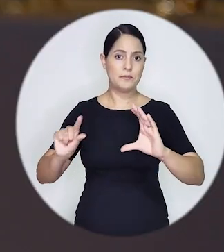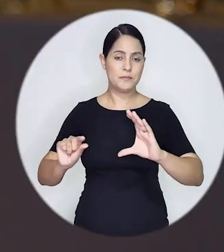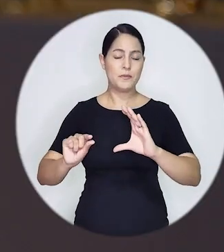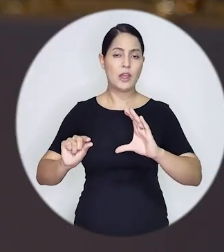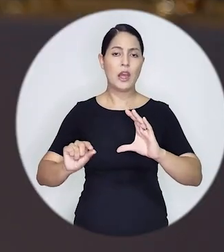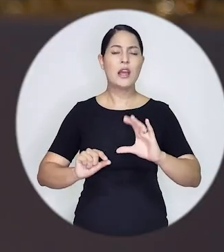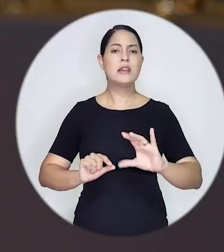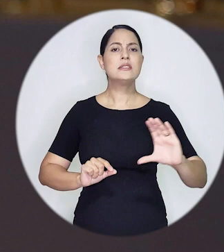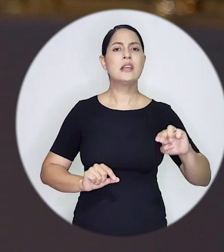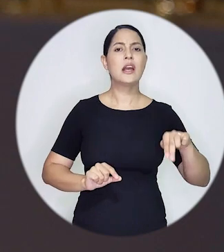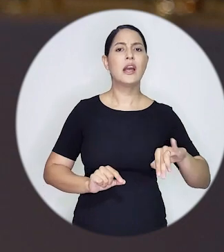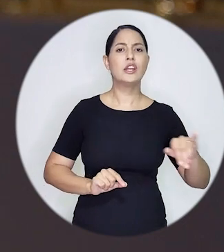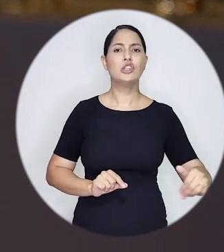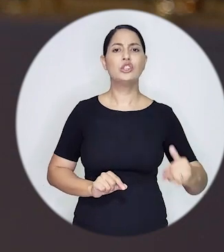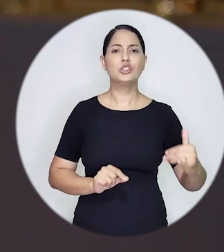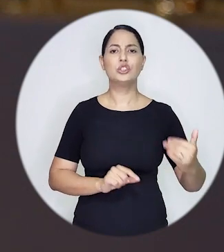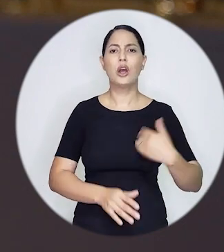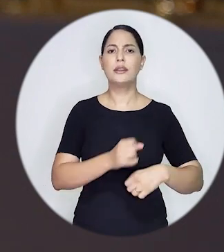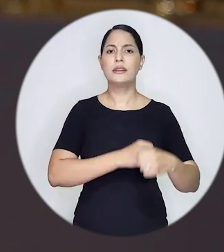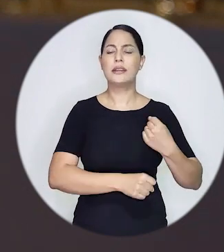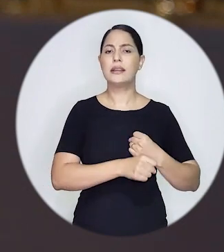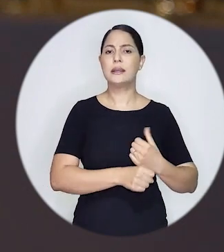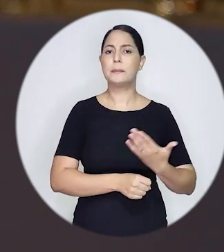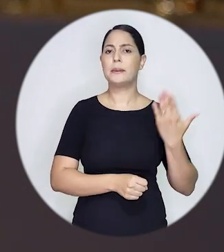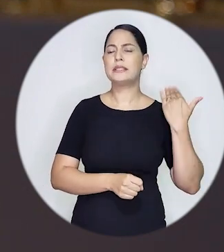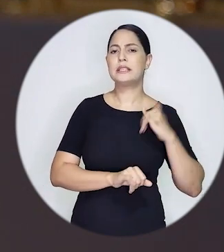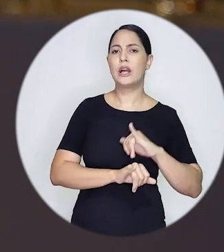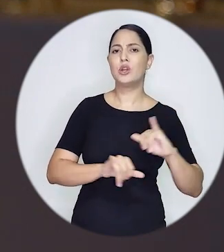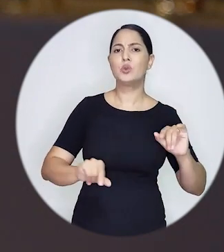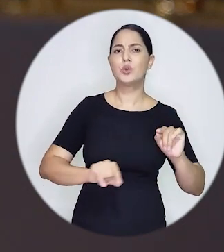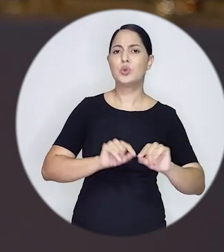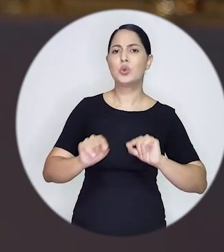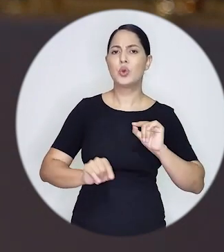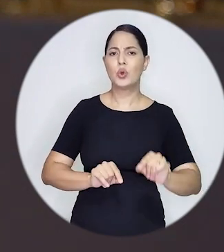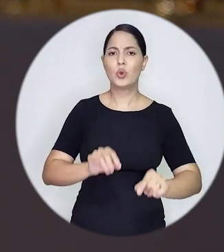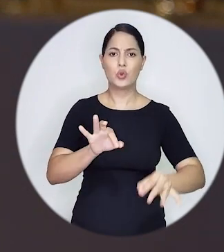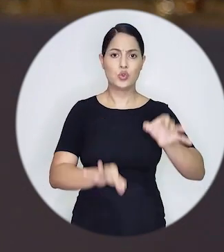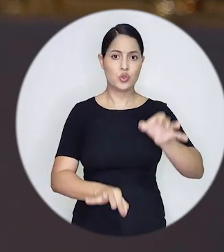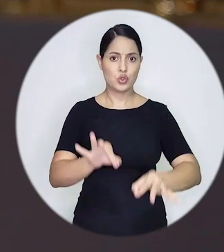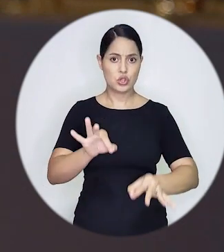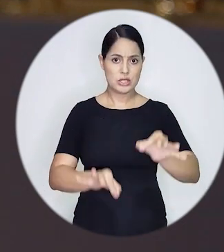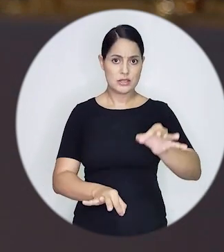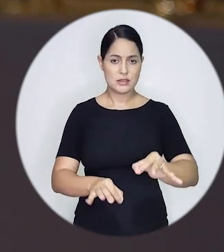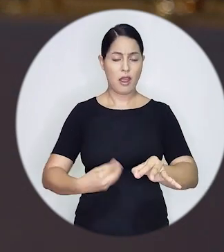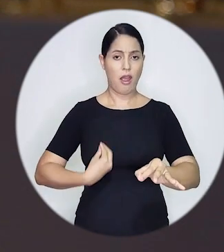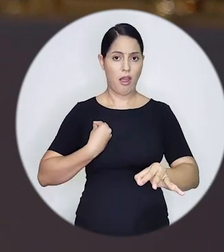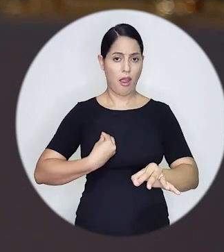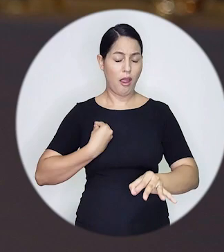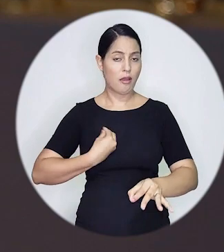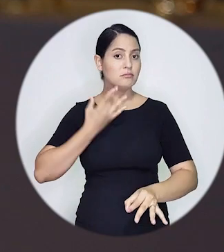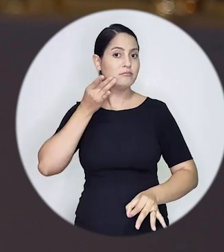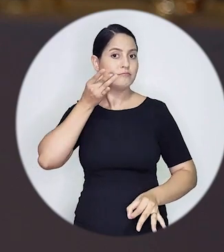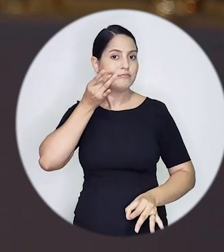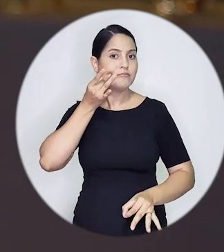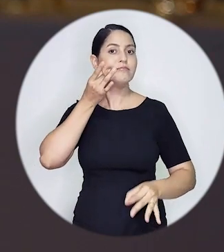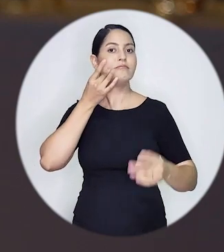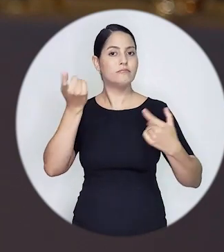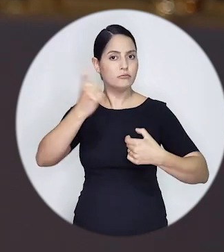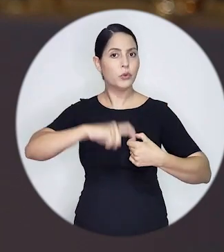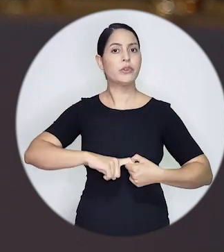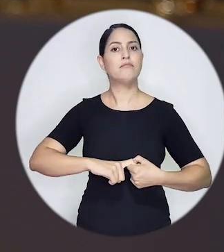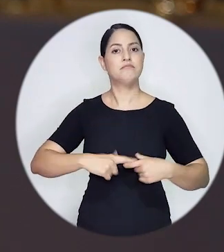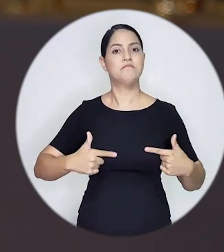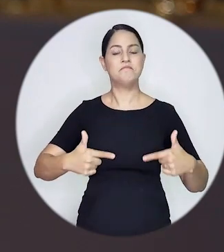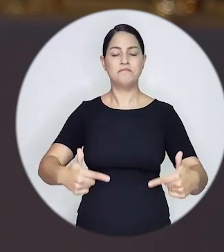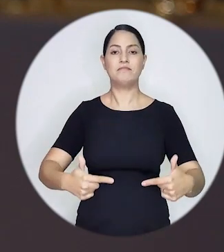o CNJ decidiu no final do ano passado pelo retorno das atividades presenciais no Poder Judiciário em todo o país. A